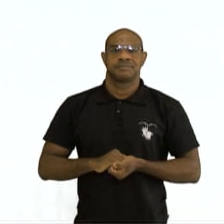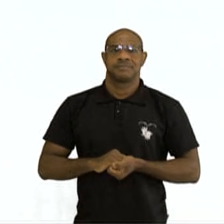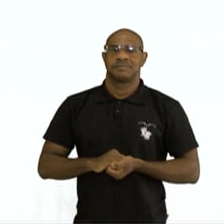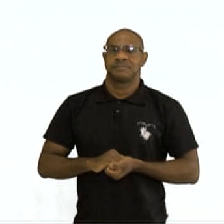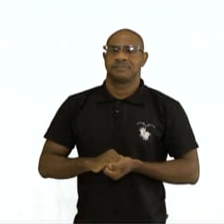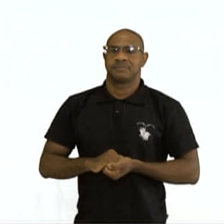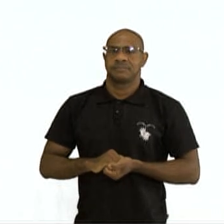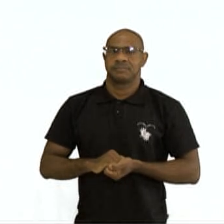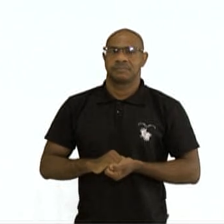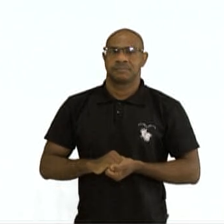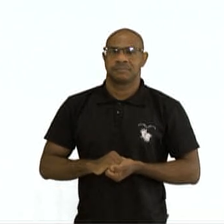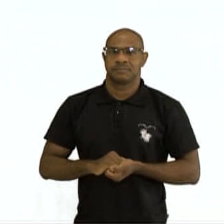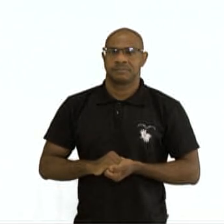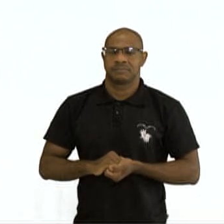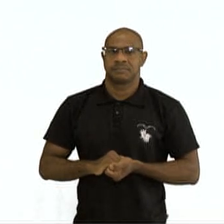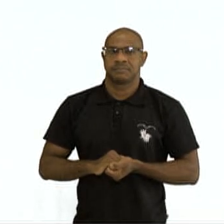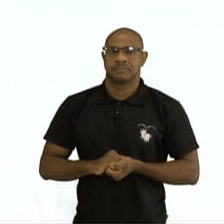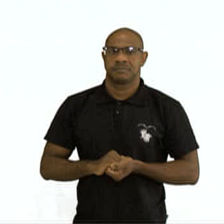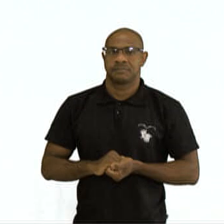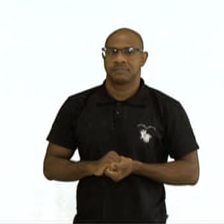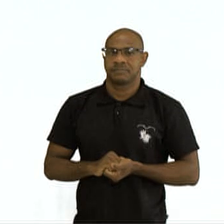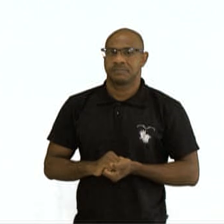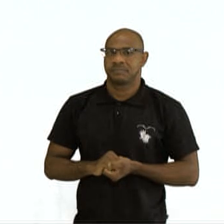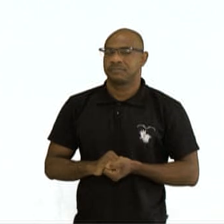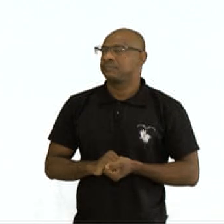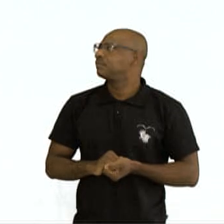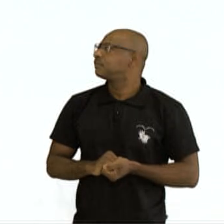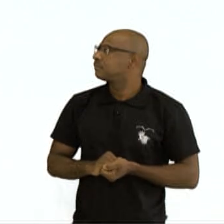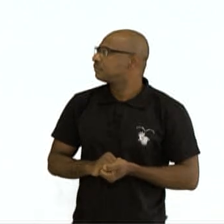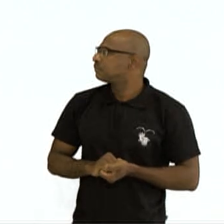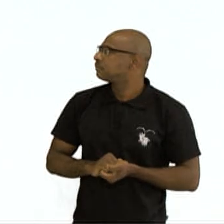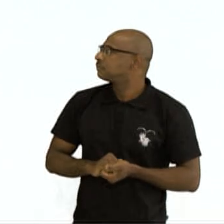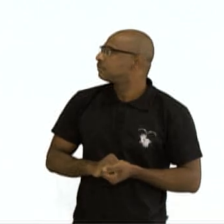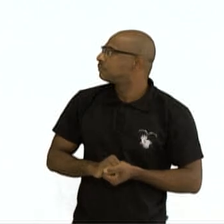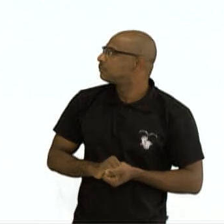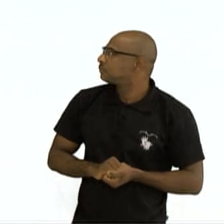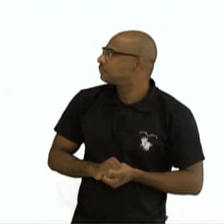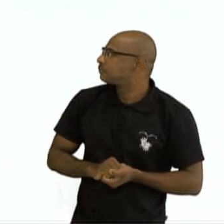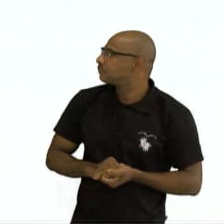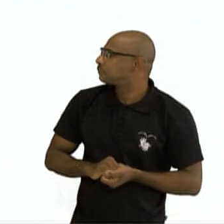equipment services. Learn to dive from